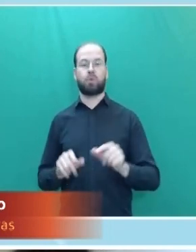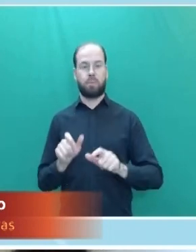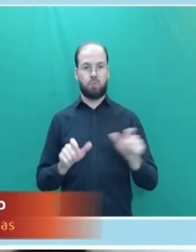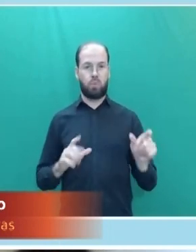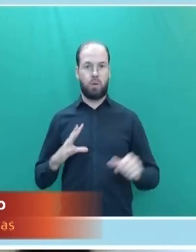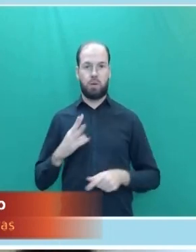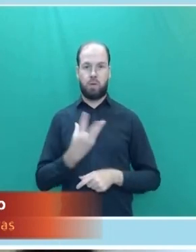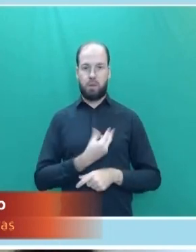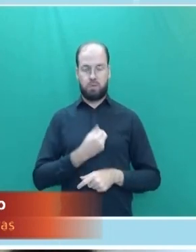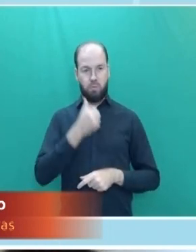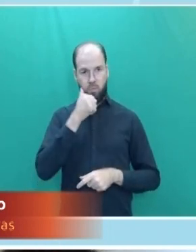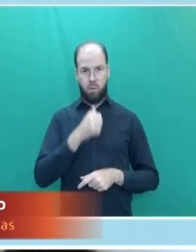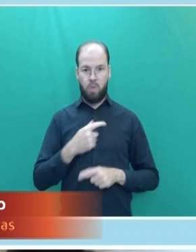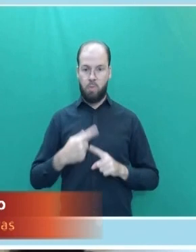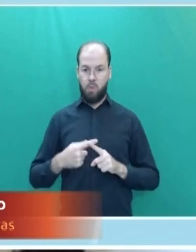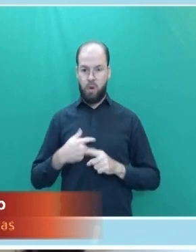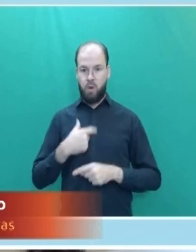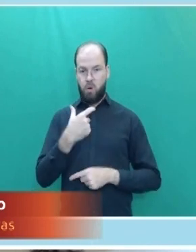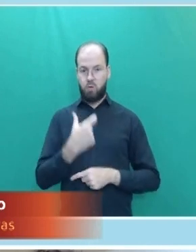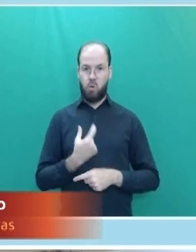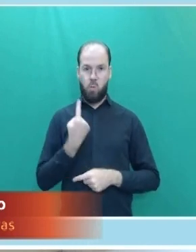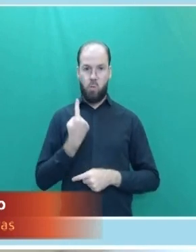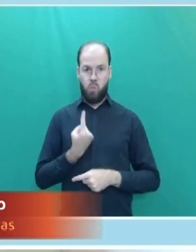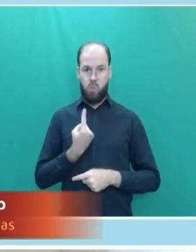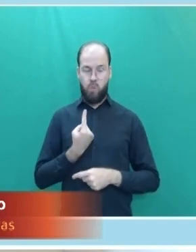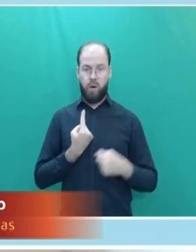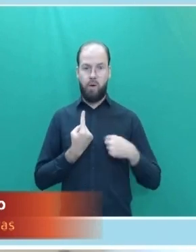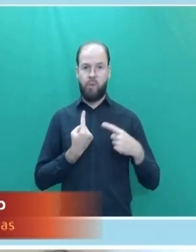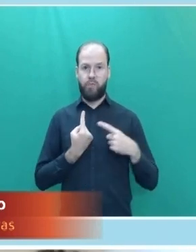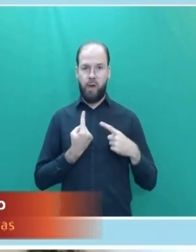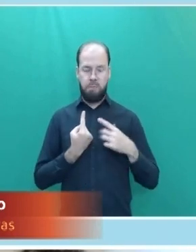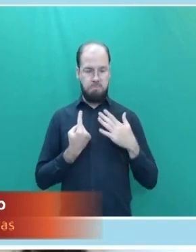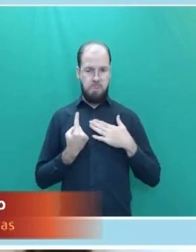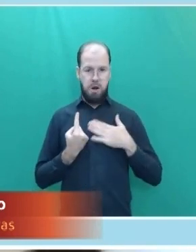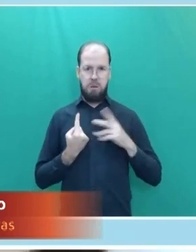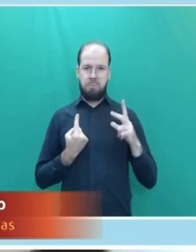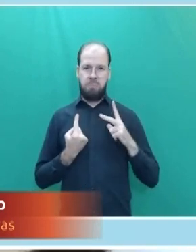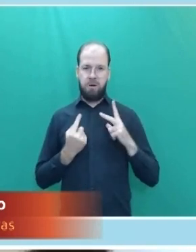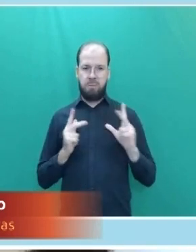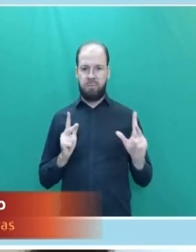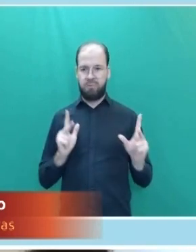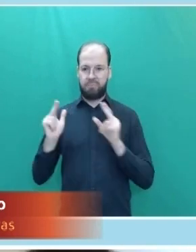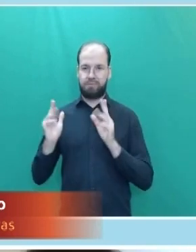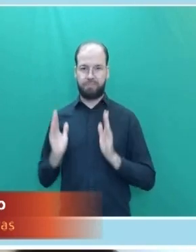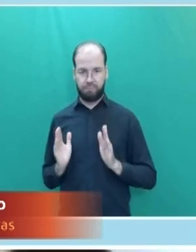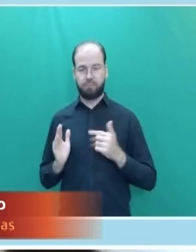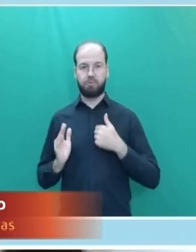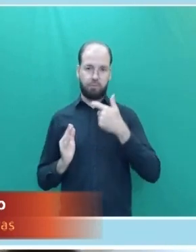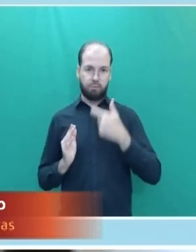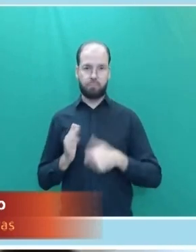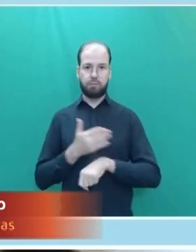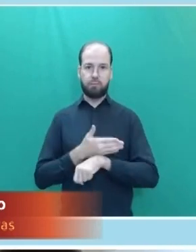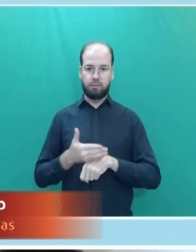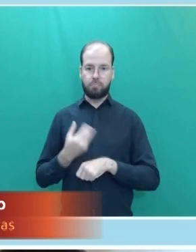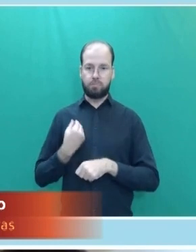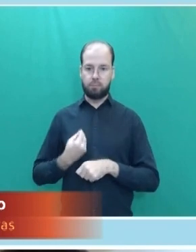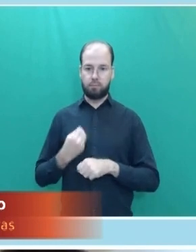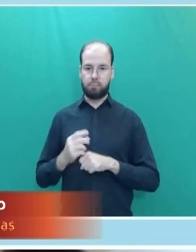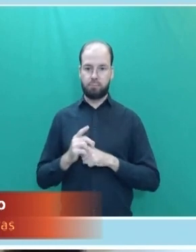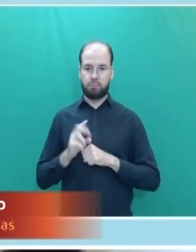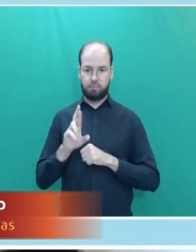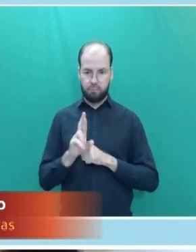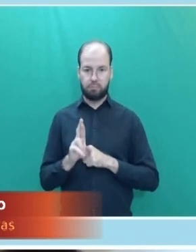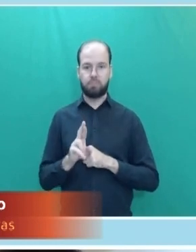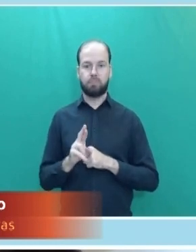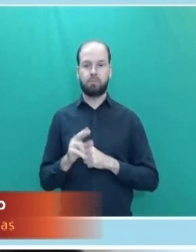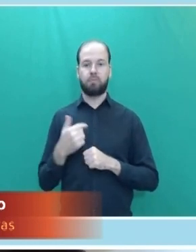trans, porque sou uma pessoa, né, e tenho o meu recorte social, eu sou branca, eu estou no doutorado, eu estou, de uma